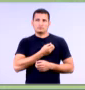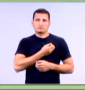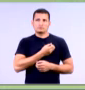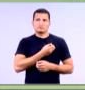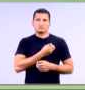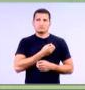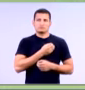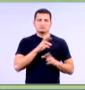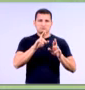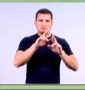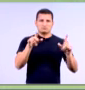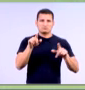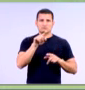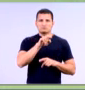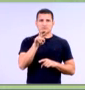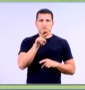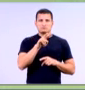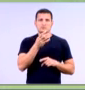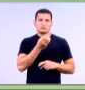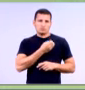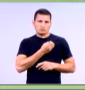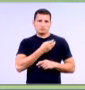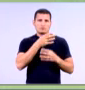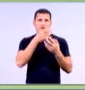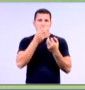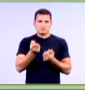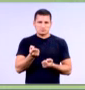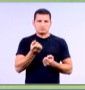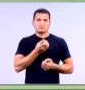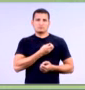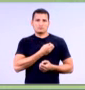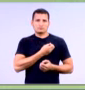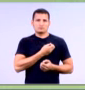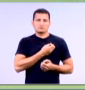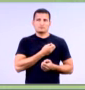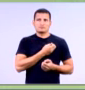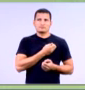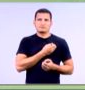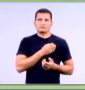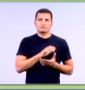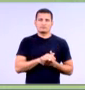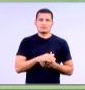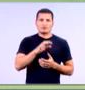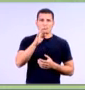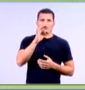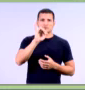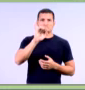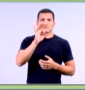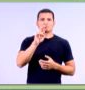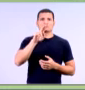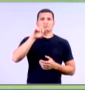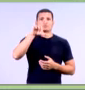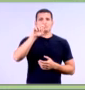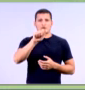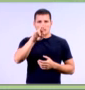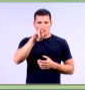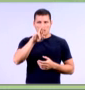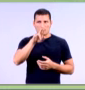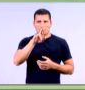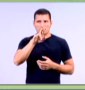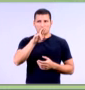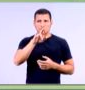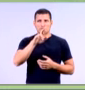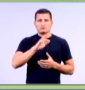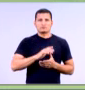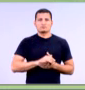ficou estranho isso aqui. Número recebe número. O atributo titular, que é uma variável membro da